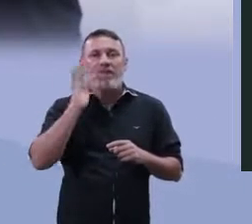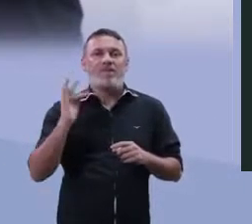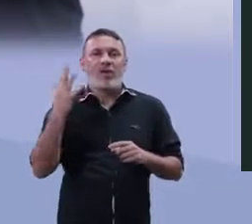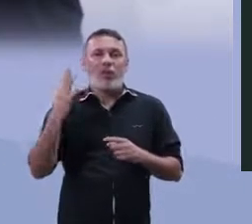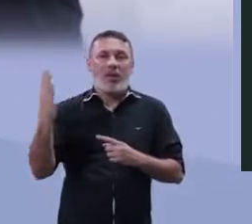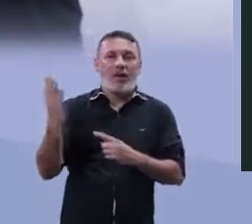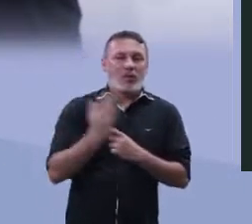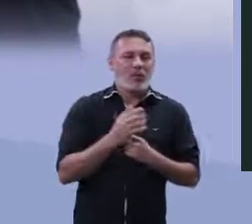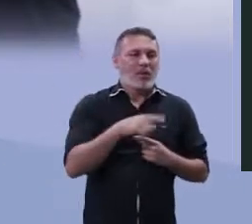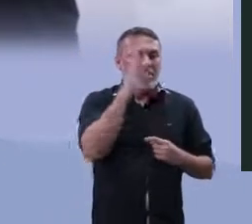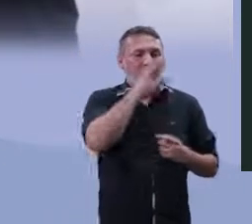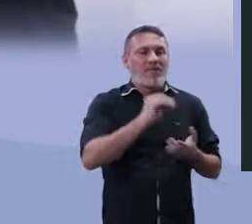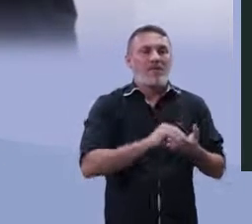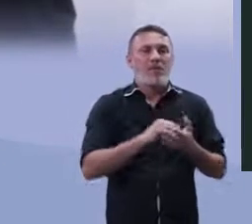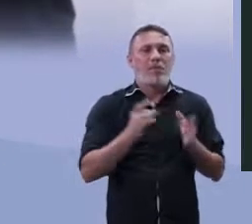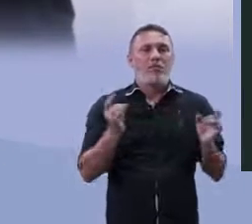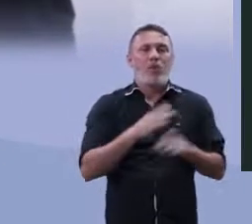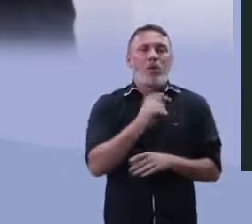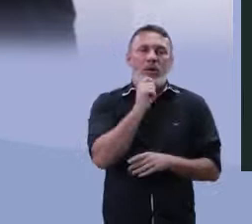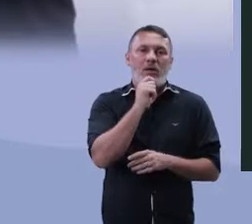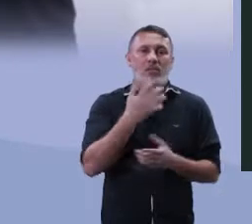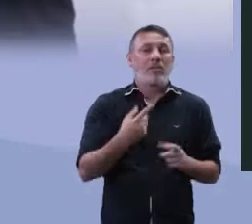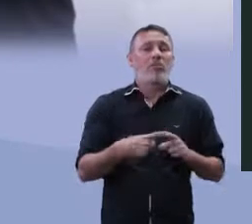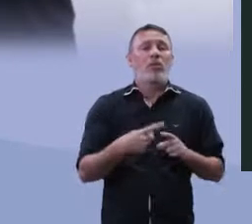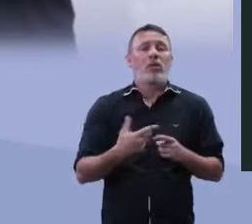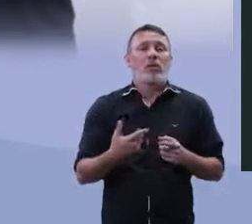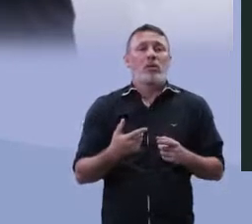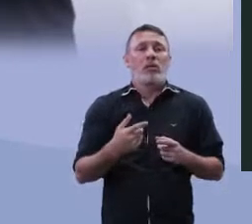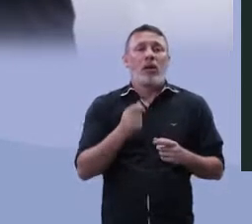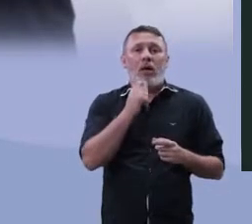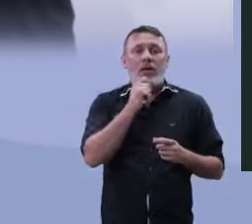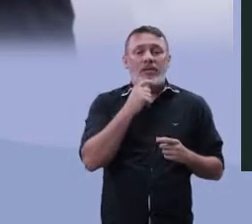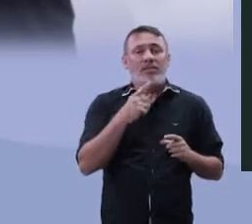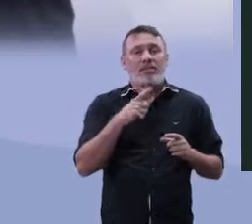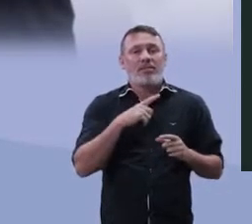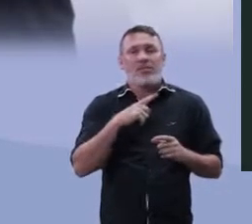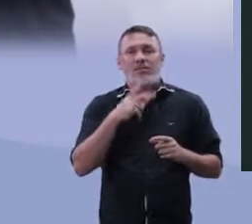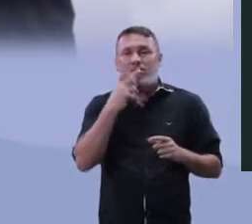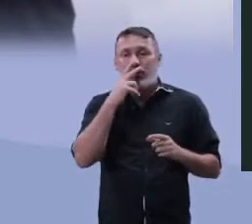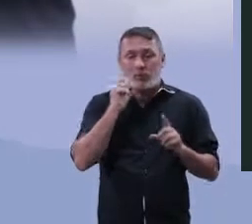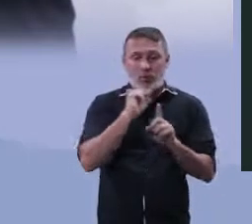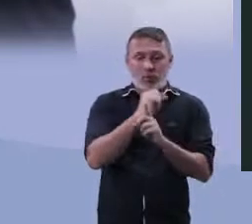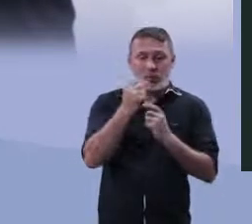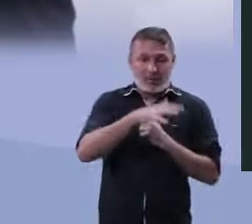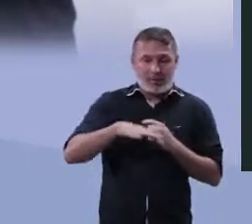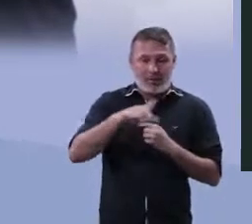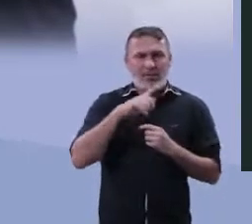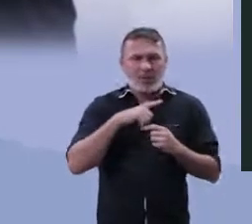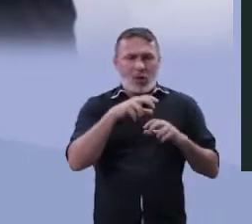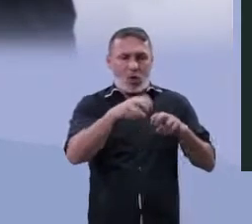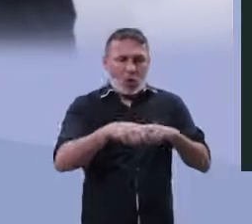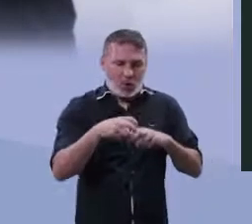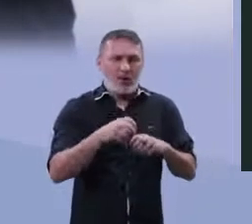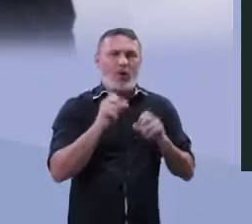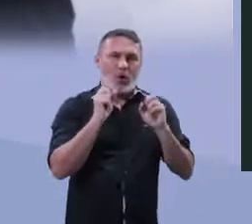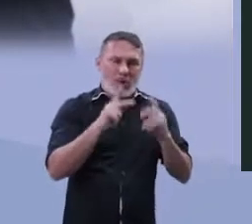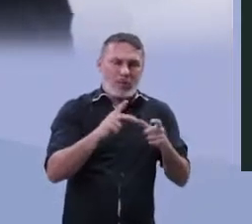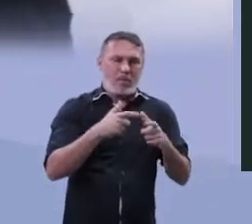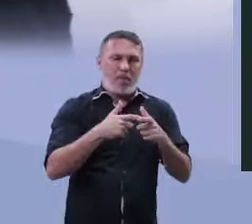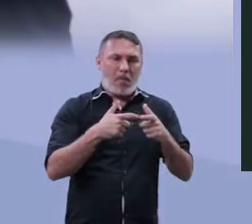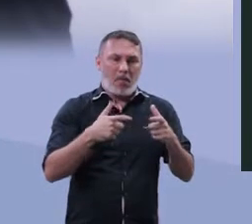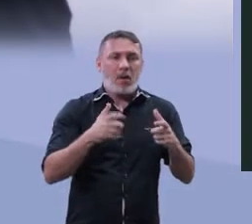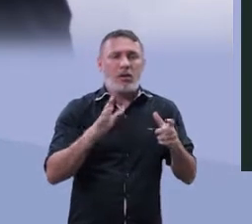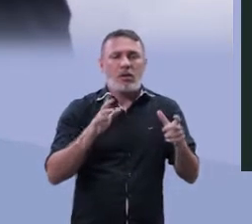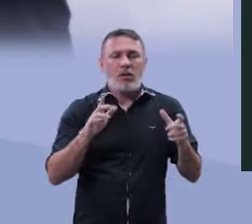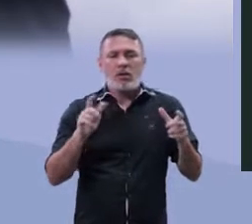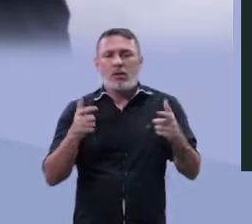num fenômeno incompleto. Né? Por quê? Porque não há, né, o contrário a essa sociedade agrária, ele